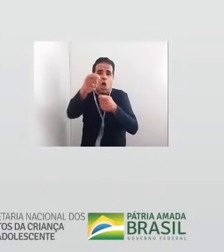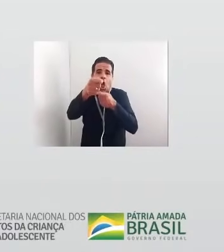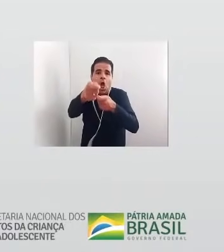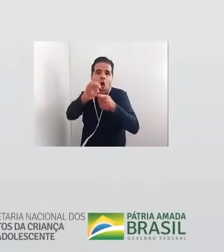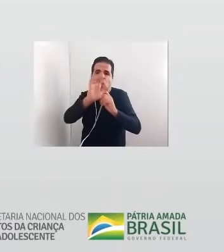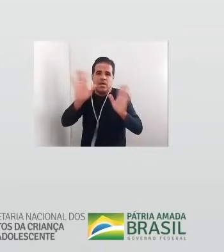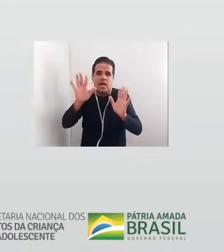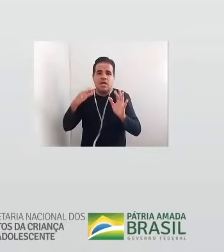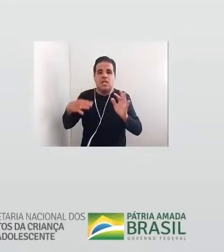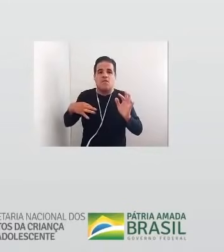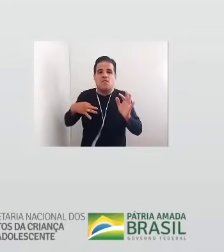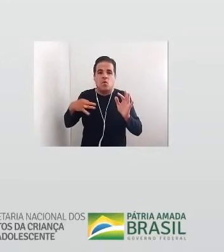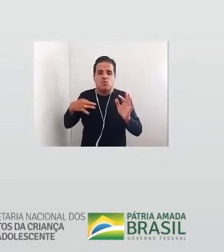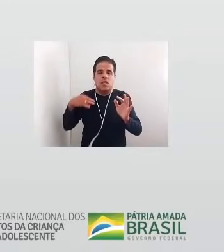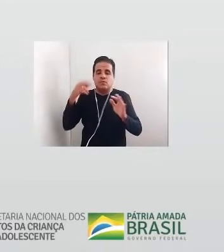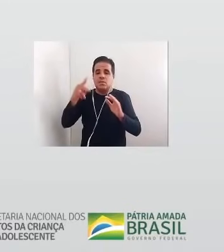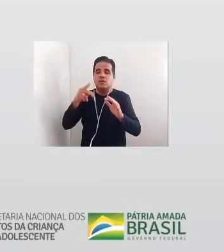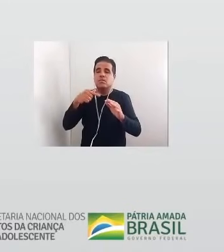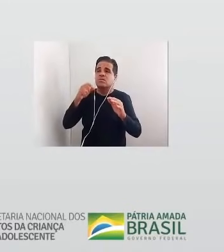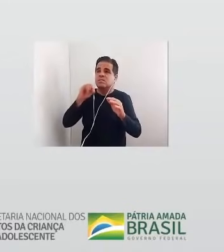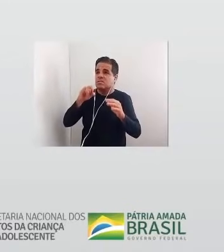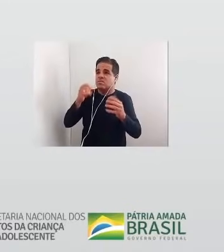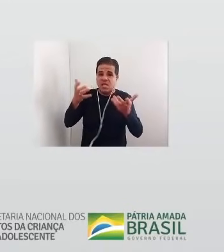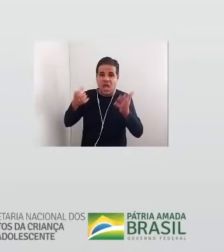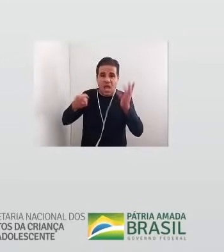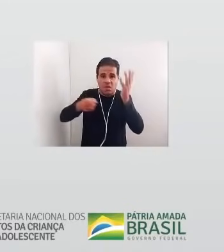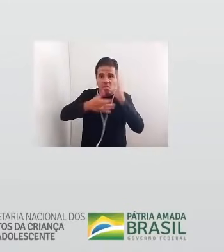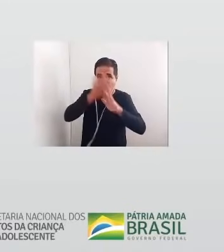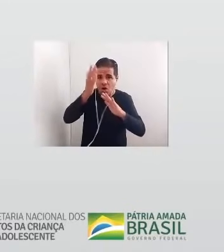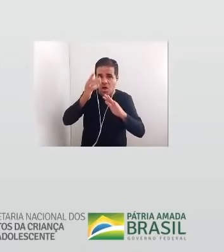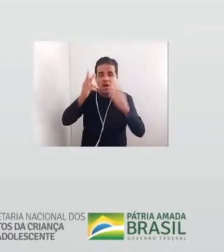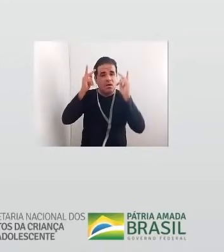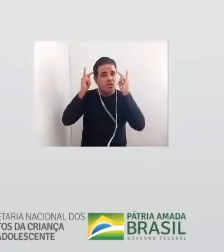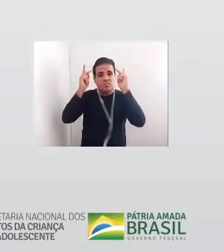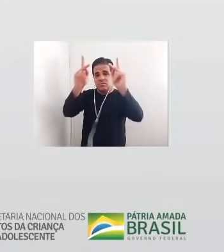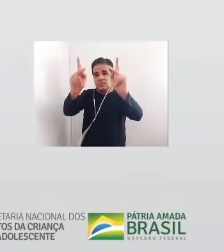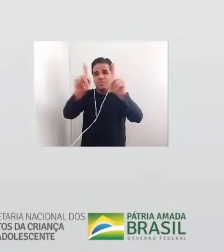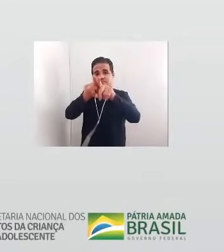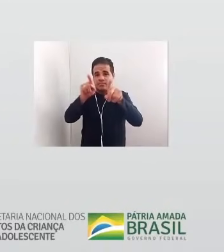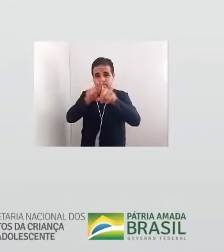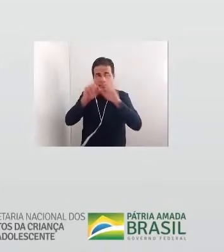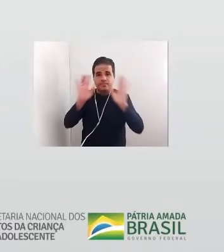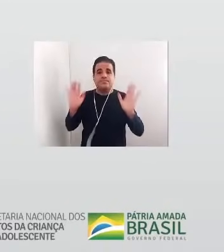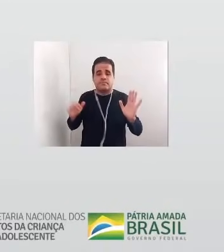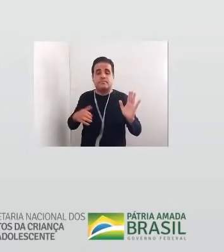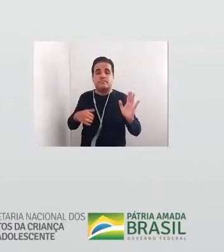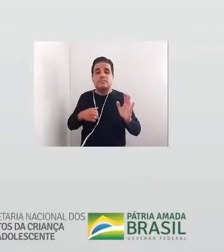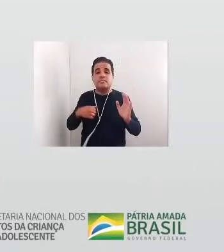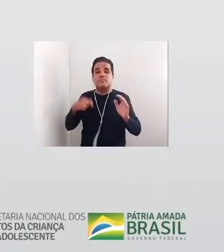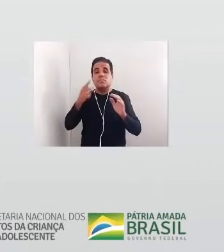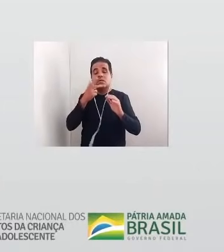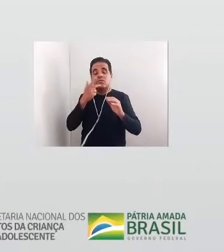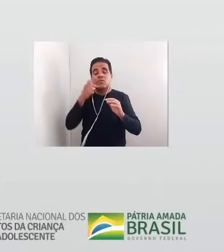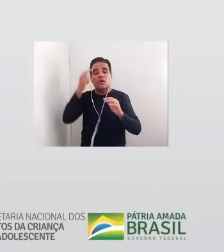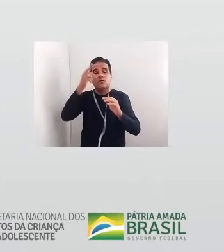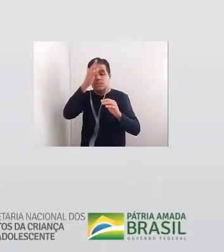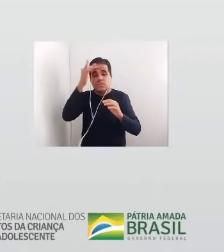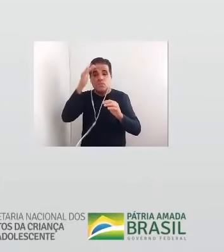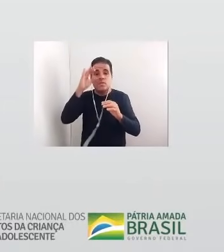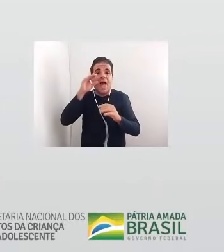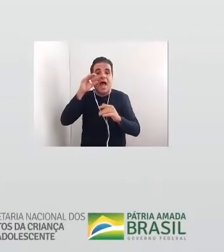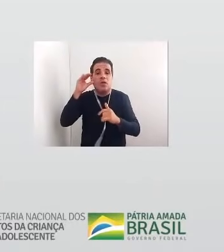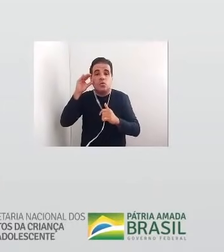retirar. E na maior parte dos casos nós estamos falando de adultos que são conscientes das suas convicções e